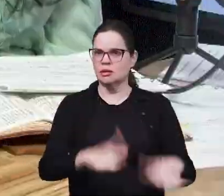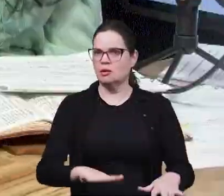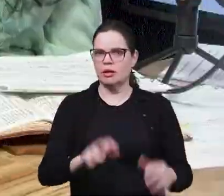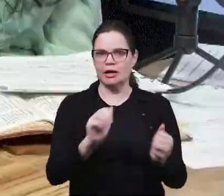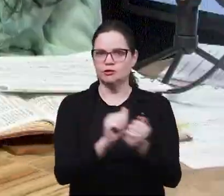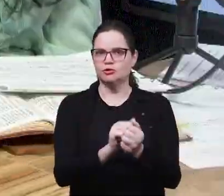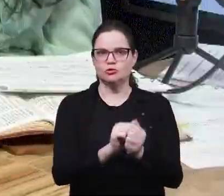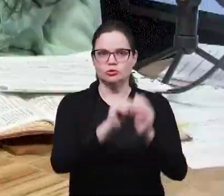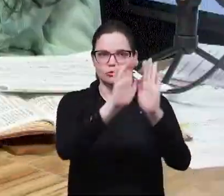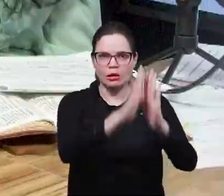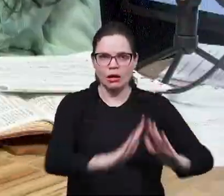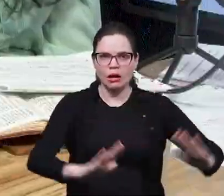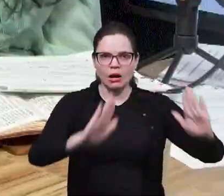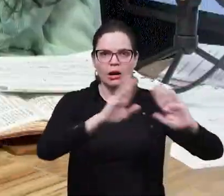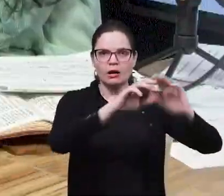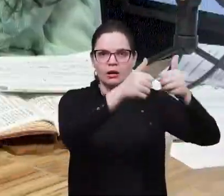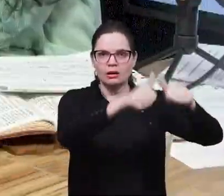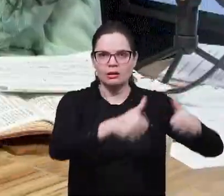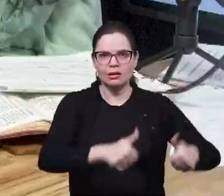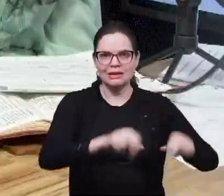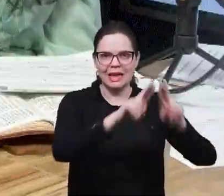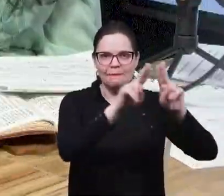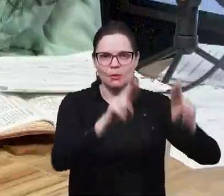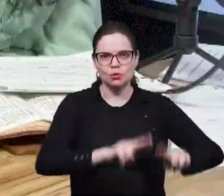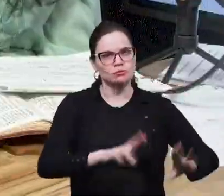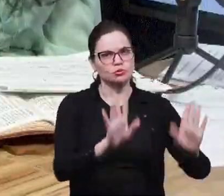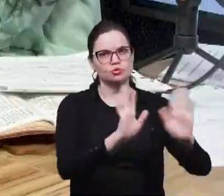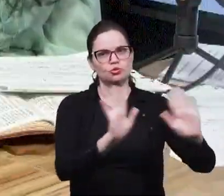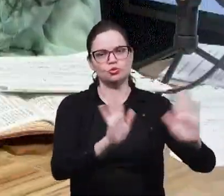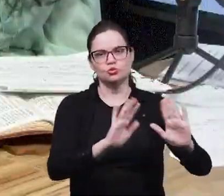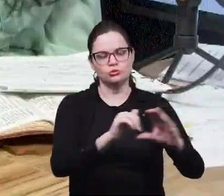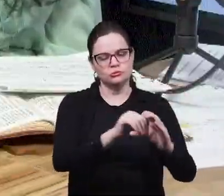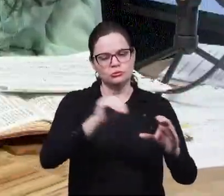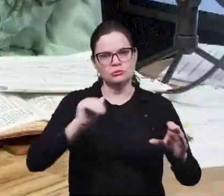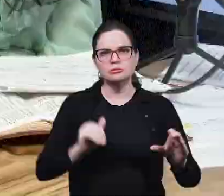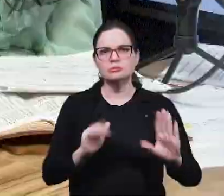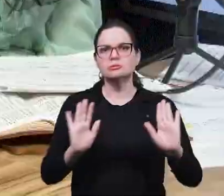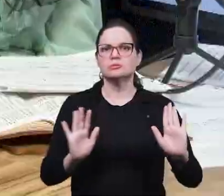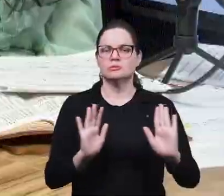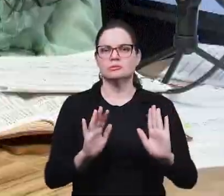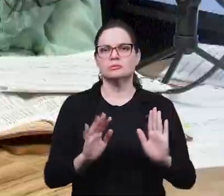não se prostrar, não adorar a estátua de Nabucodonosor. E aí, complementando a fala que a